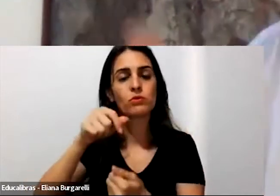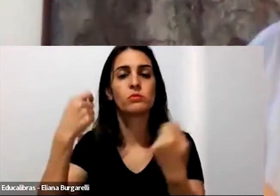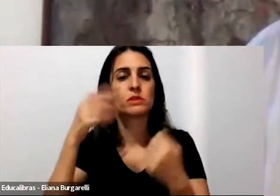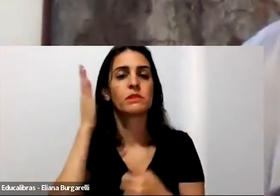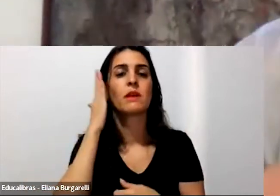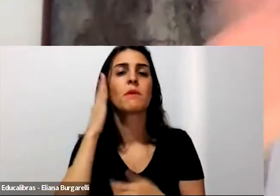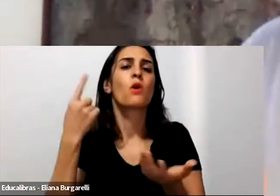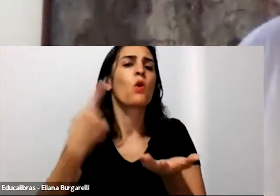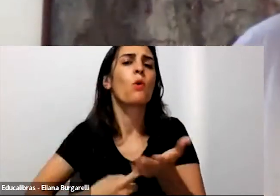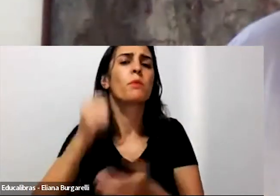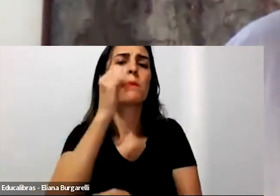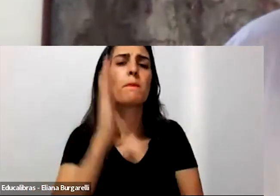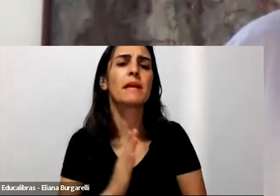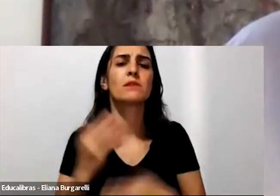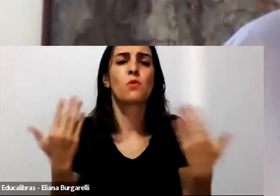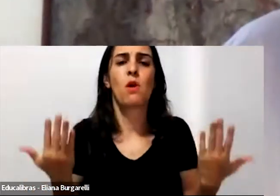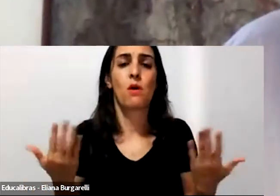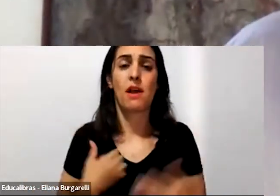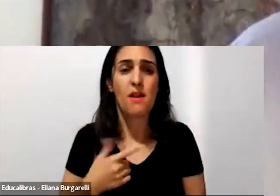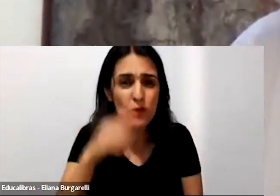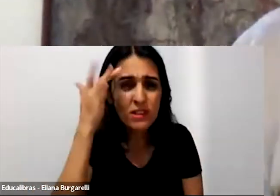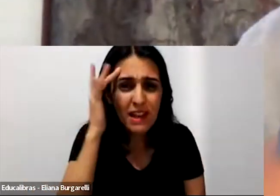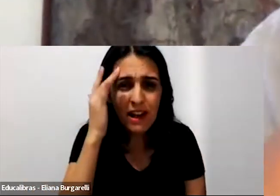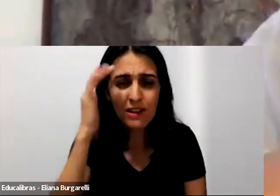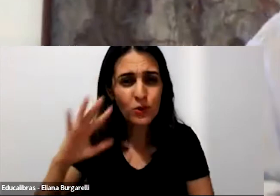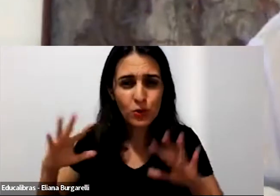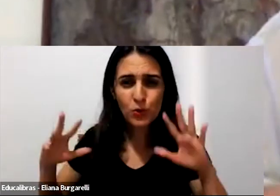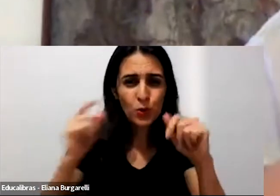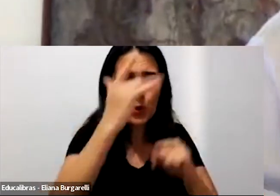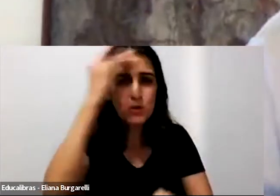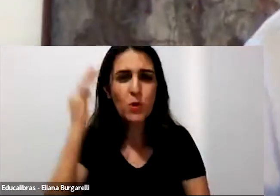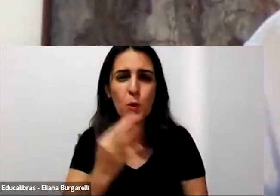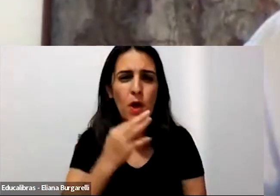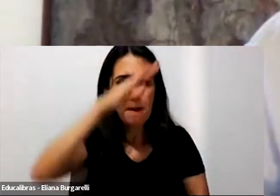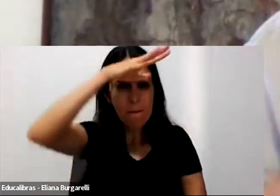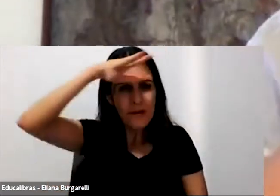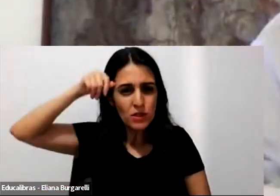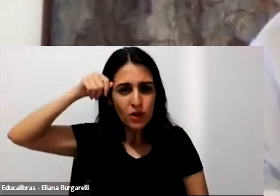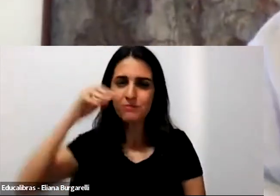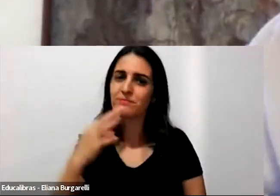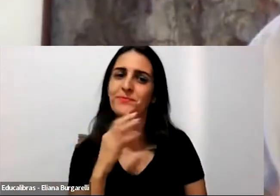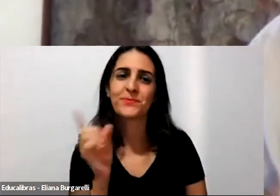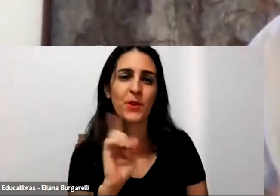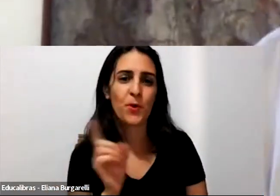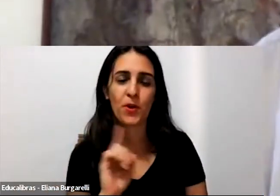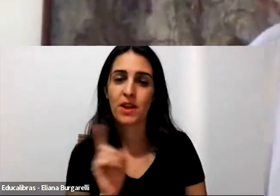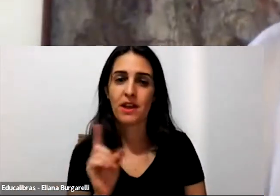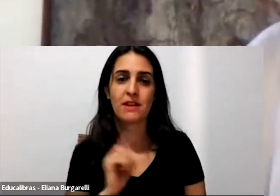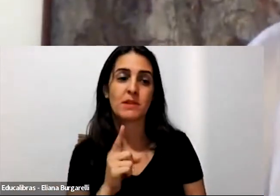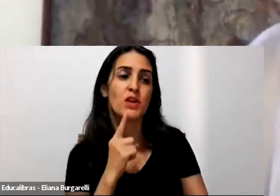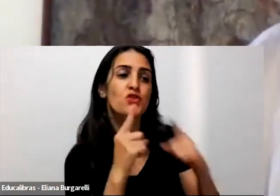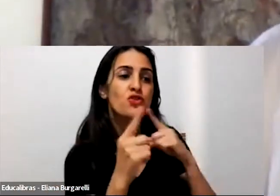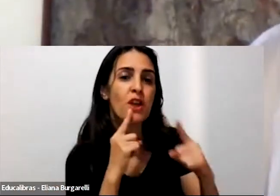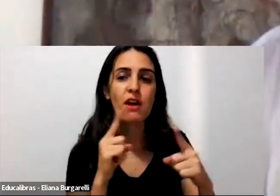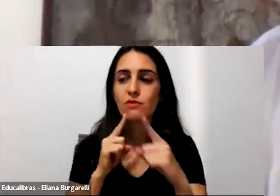adianta achar que todo mundo conhece a Amazônia, não se conhece a Amazônia, tem que começar um diálogo, de fato, com a sociedade de lá e entender como é que se